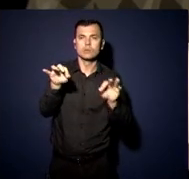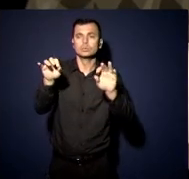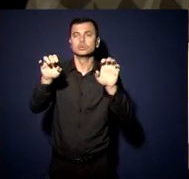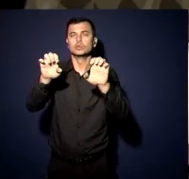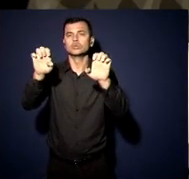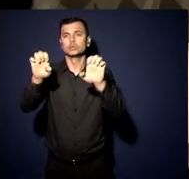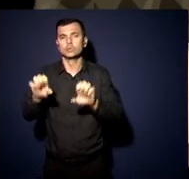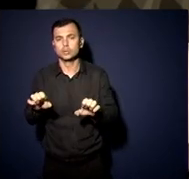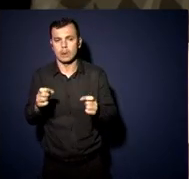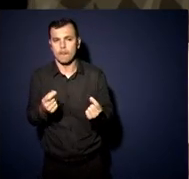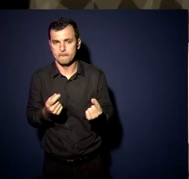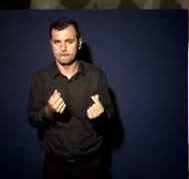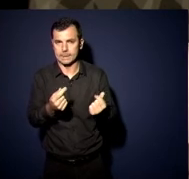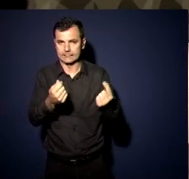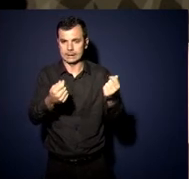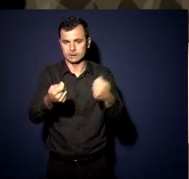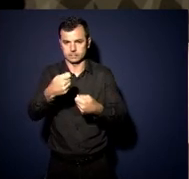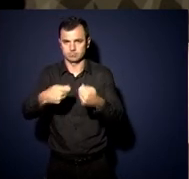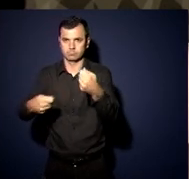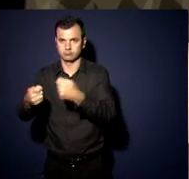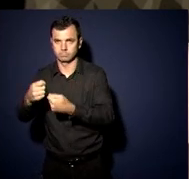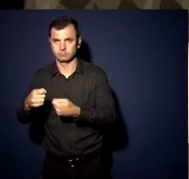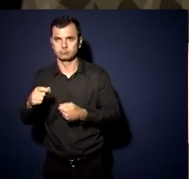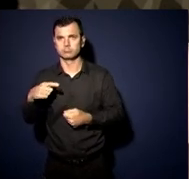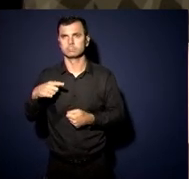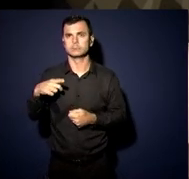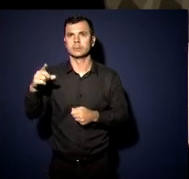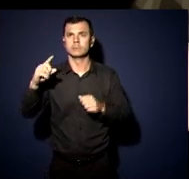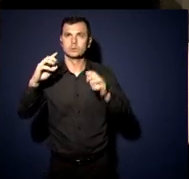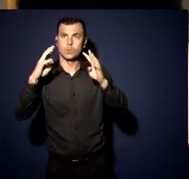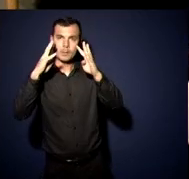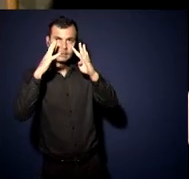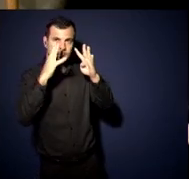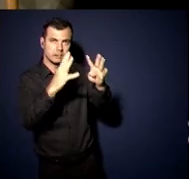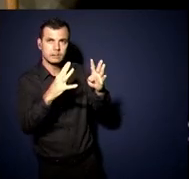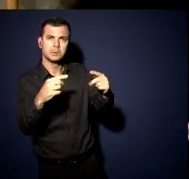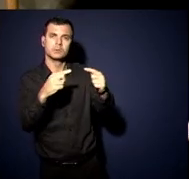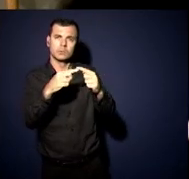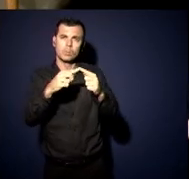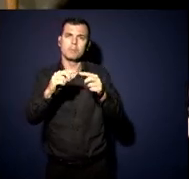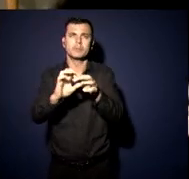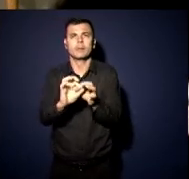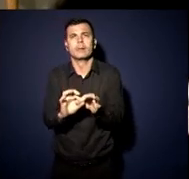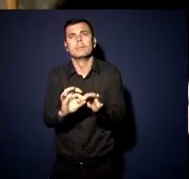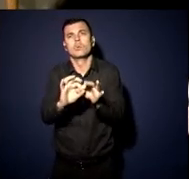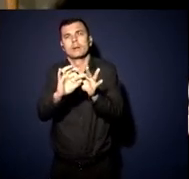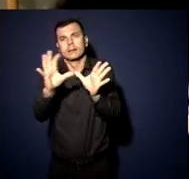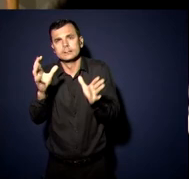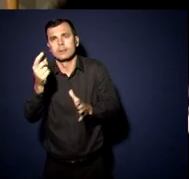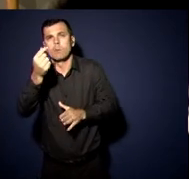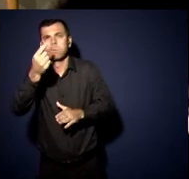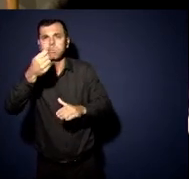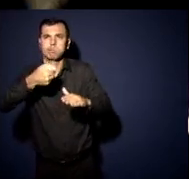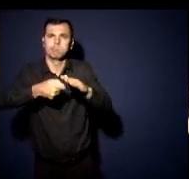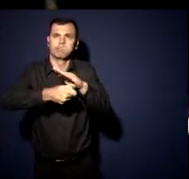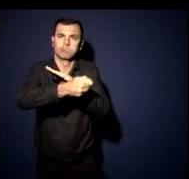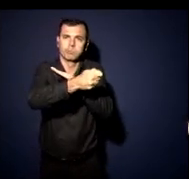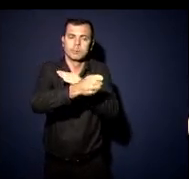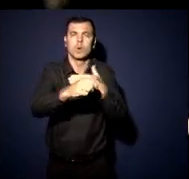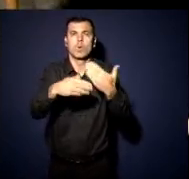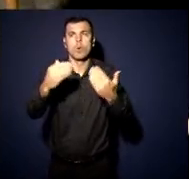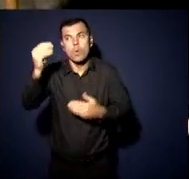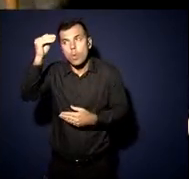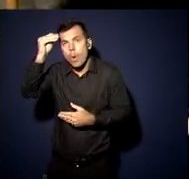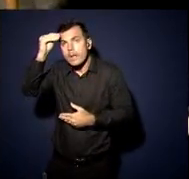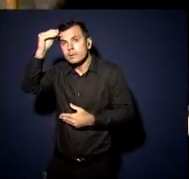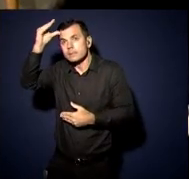mercado de capitais algum ponto seu de atenção mais local é a questão da democratização do investimento é a questão da gente levar esse conhecimento